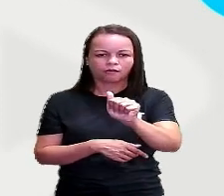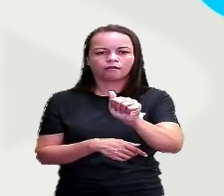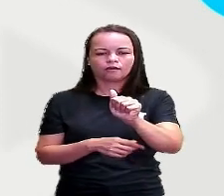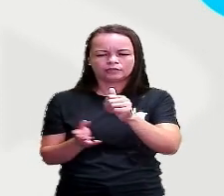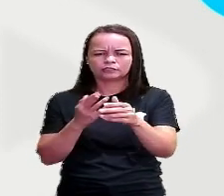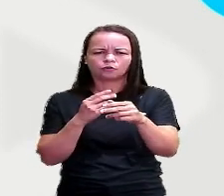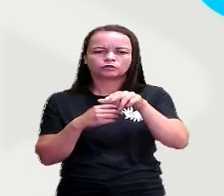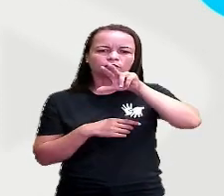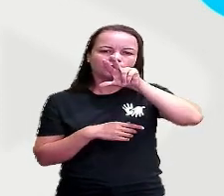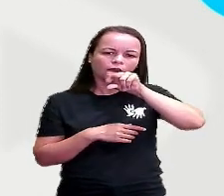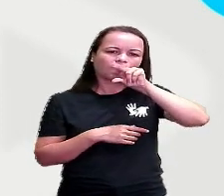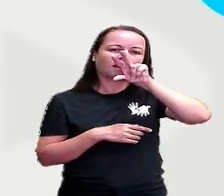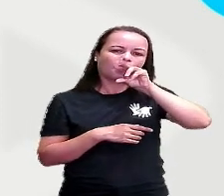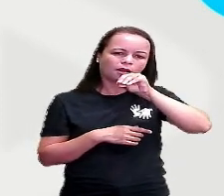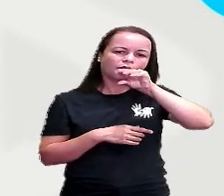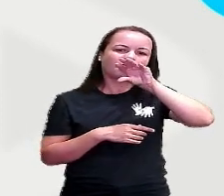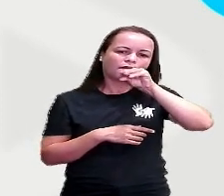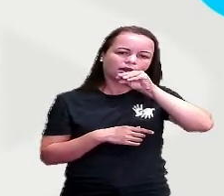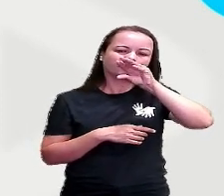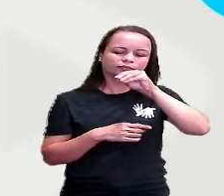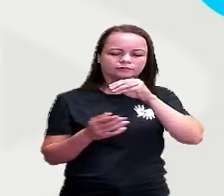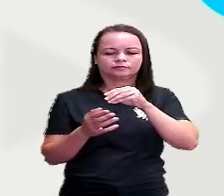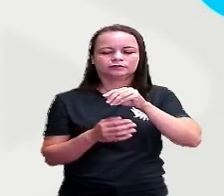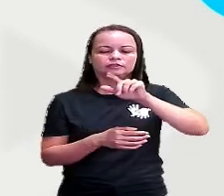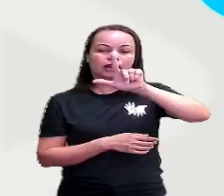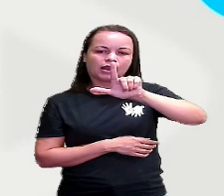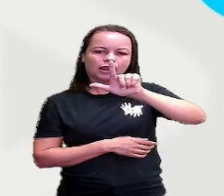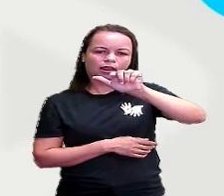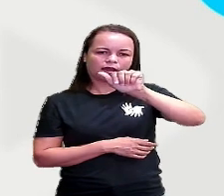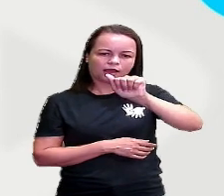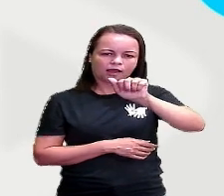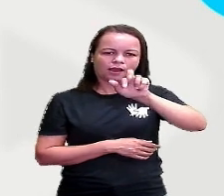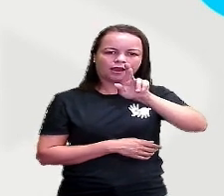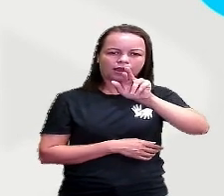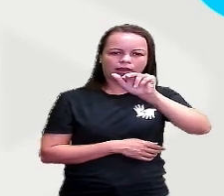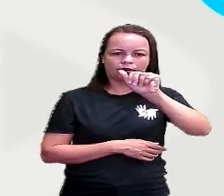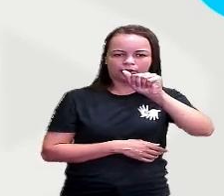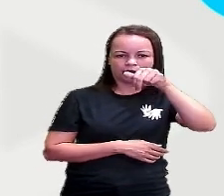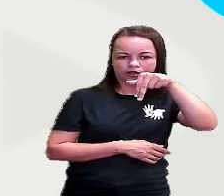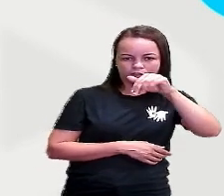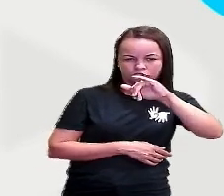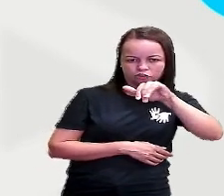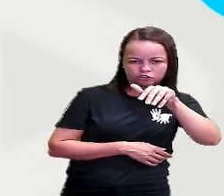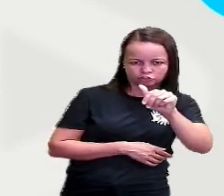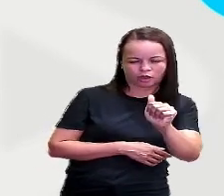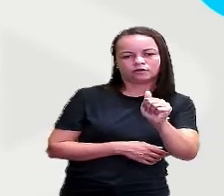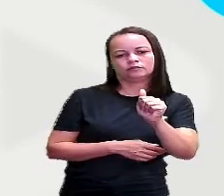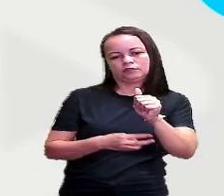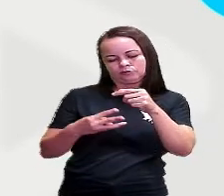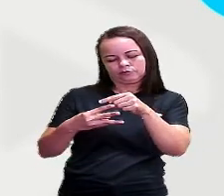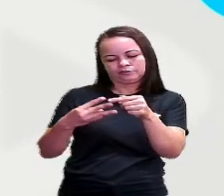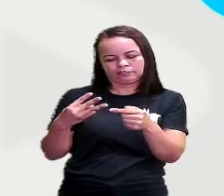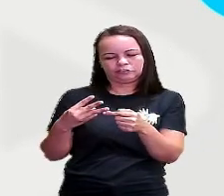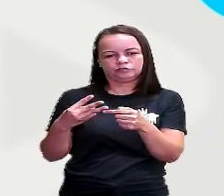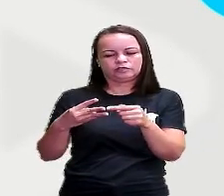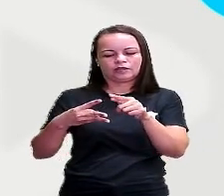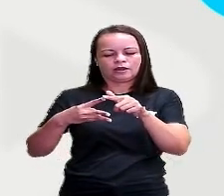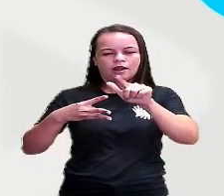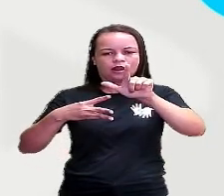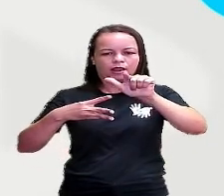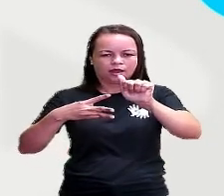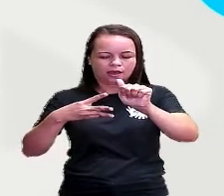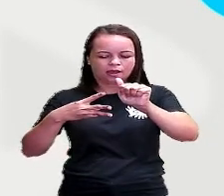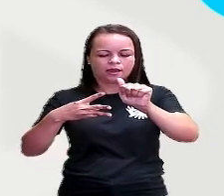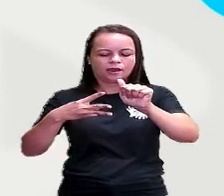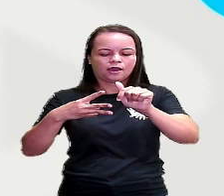abro a boca para pronunciar a palavra laranja, eu tenho 3 movimentos, portanto, 3 sílabas. A sílaba